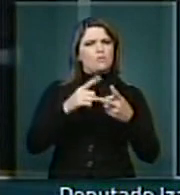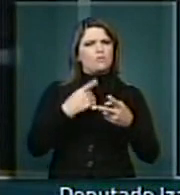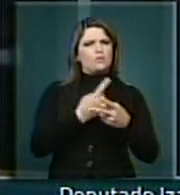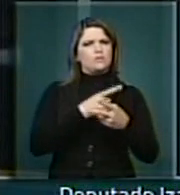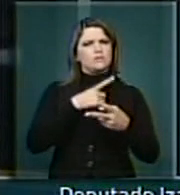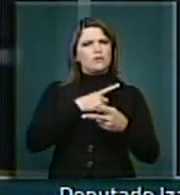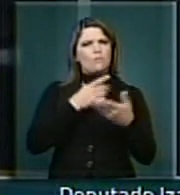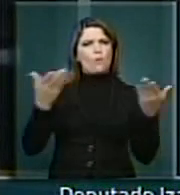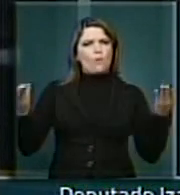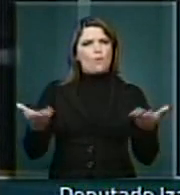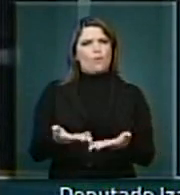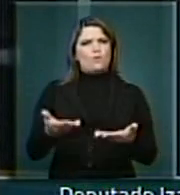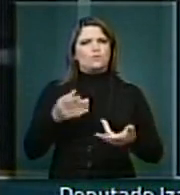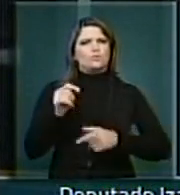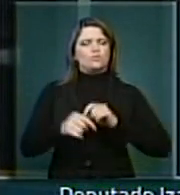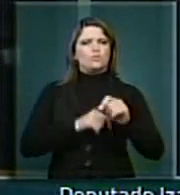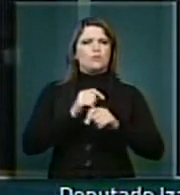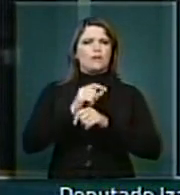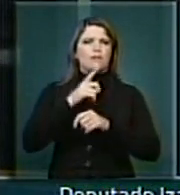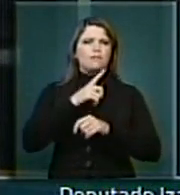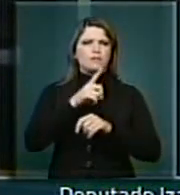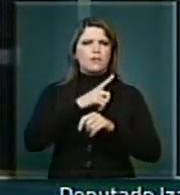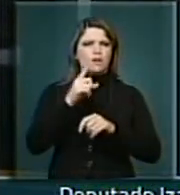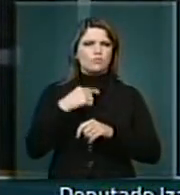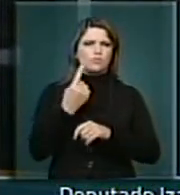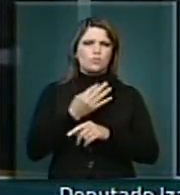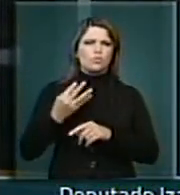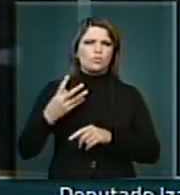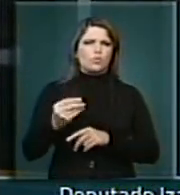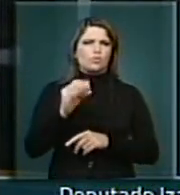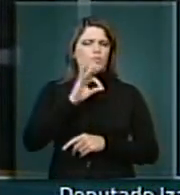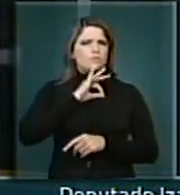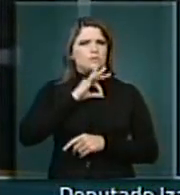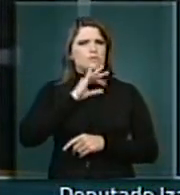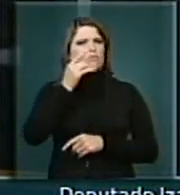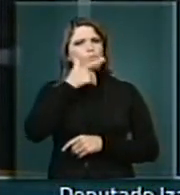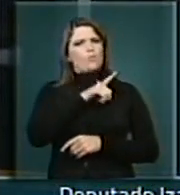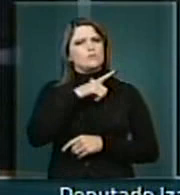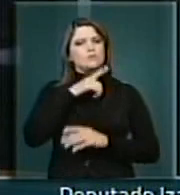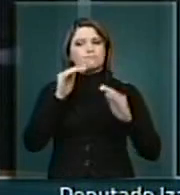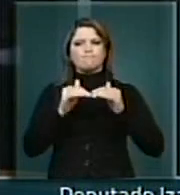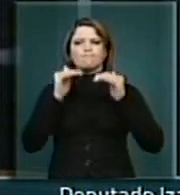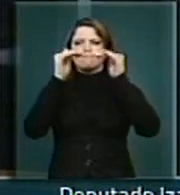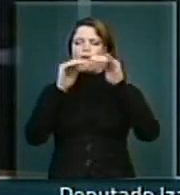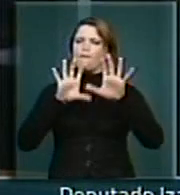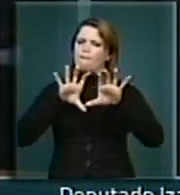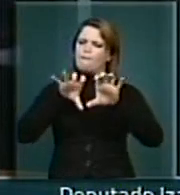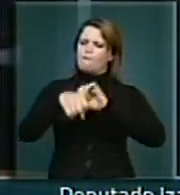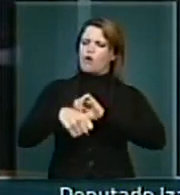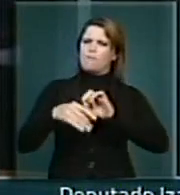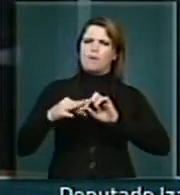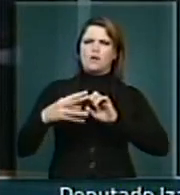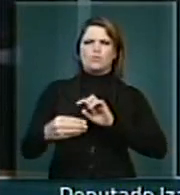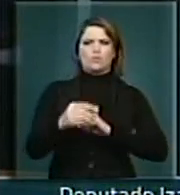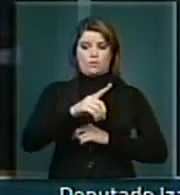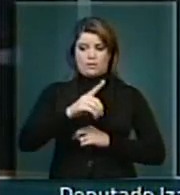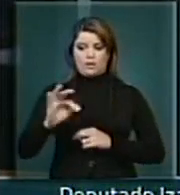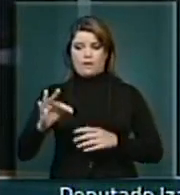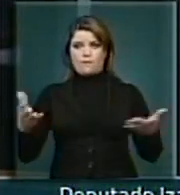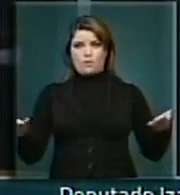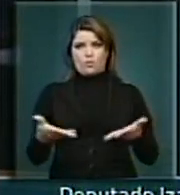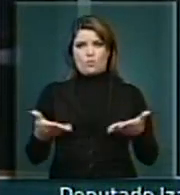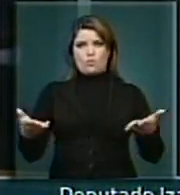o privilégio hoje de todos os nossos policiais militares terem curso superior. O Distrito Federal